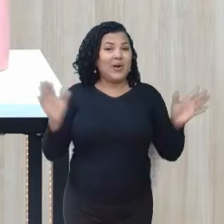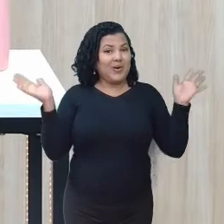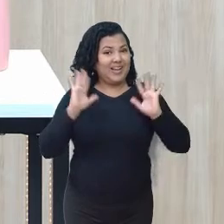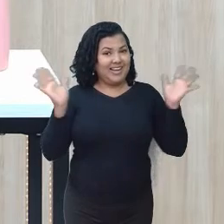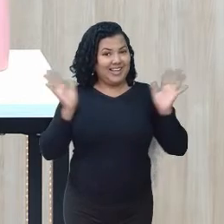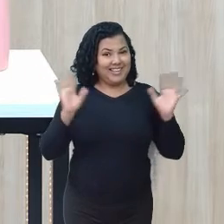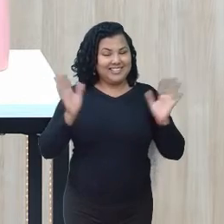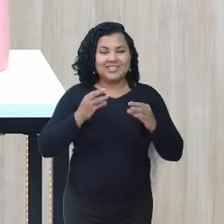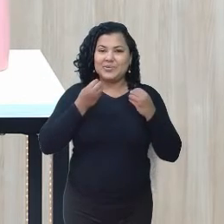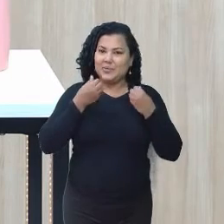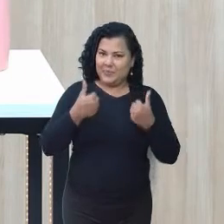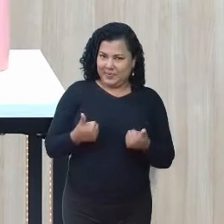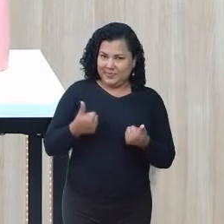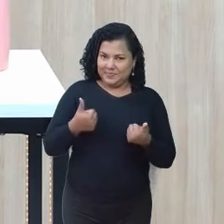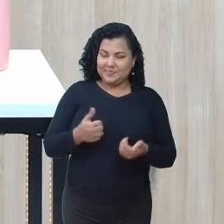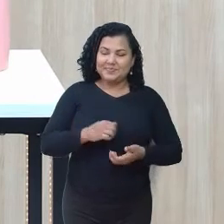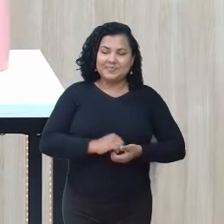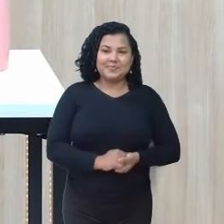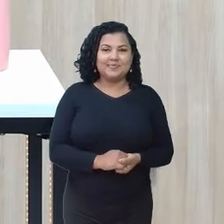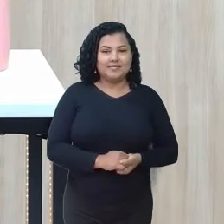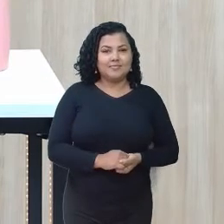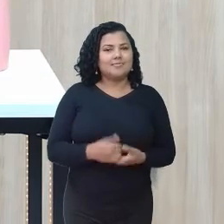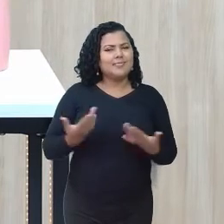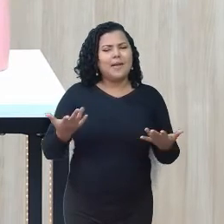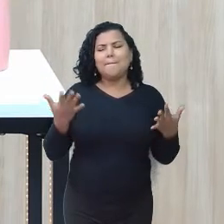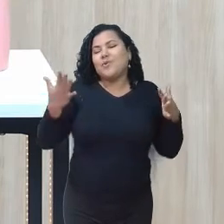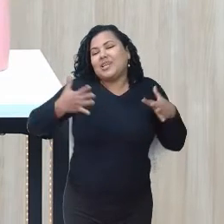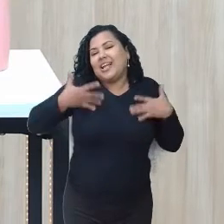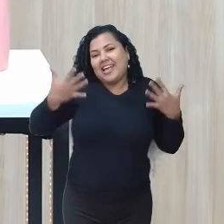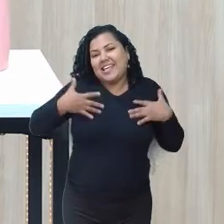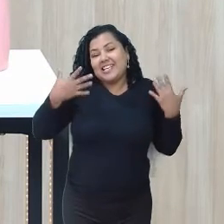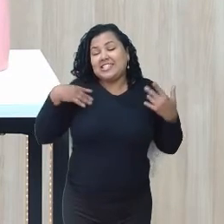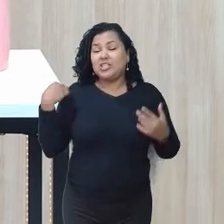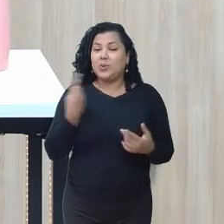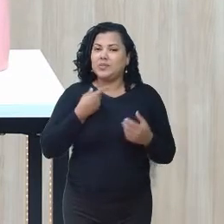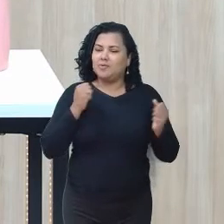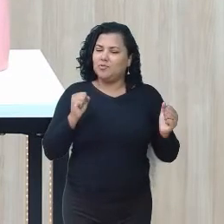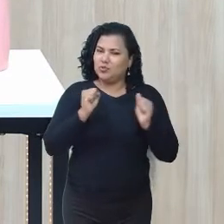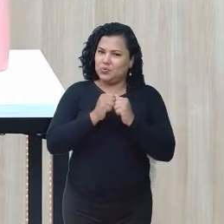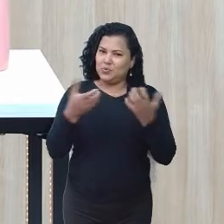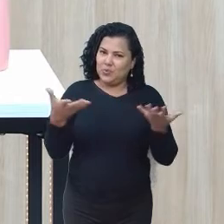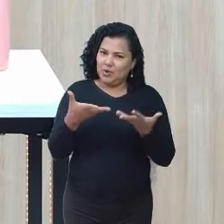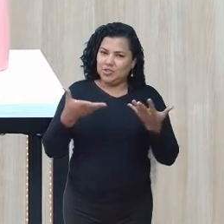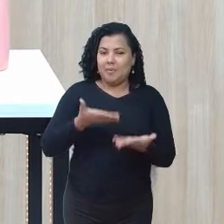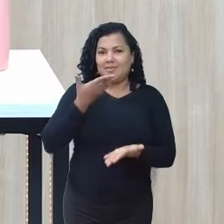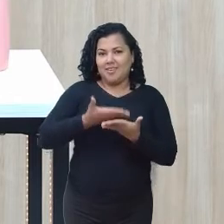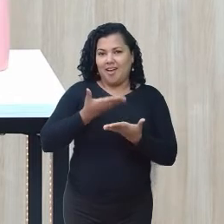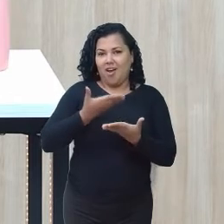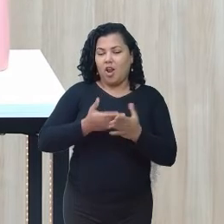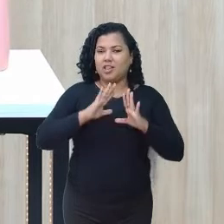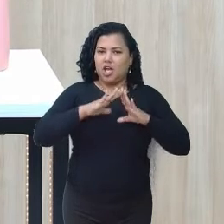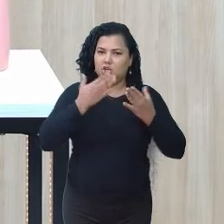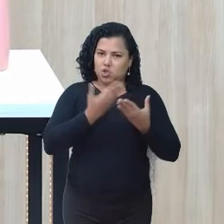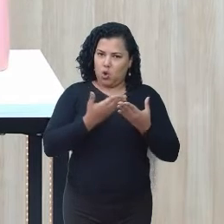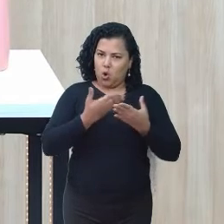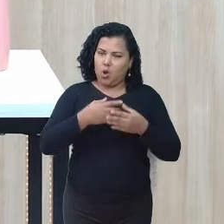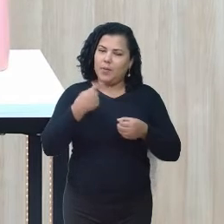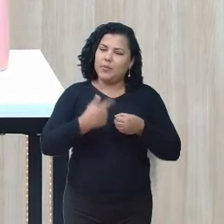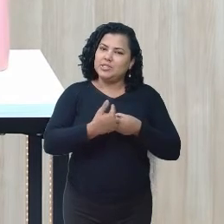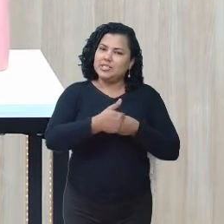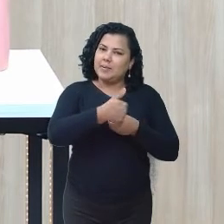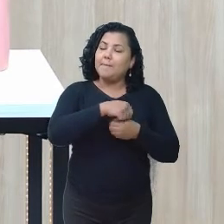Olá pessoal, tudo bem com vocês? É uma grande alegria estarmos aqui hoje para mais uma aula da Escola Municipal para